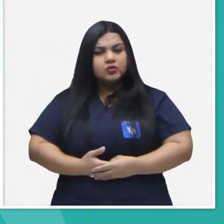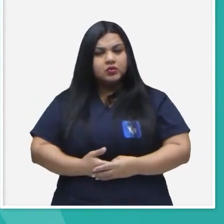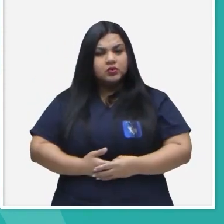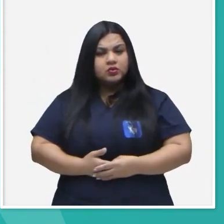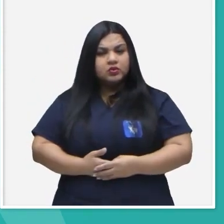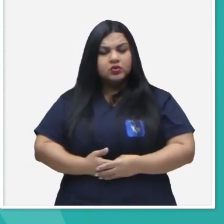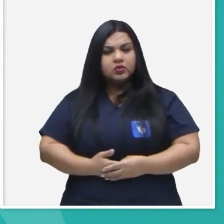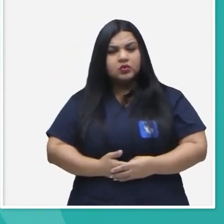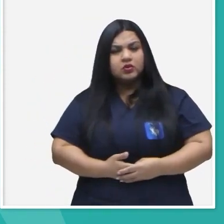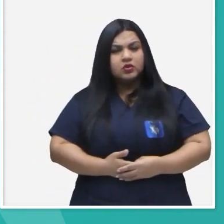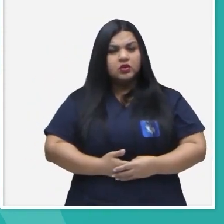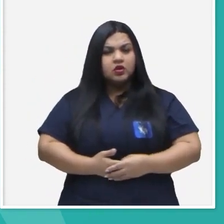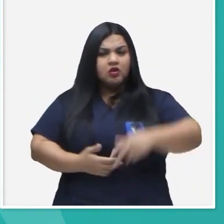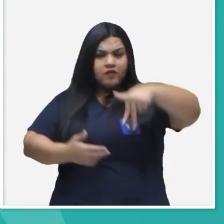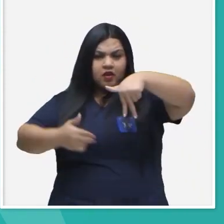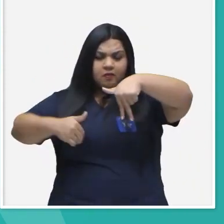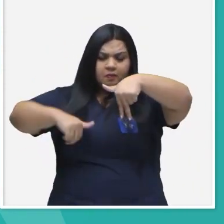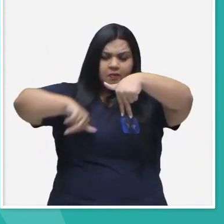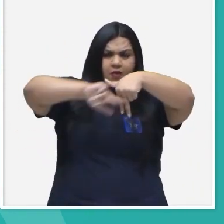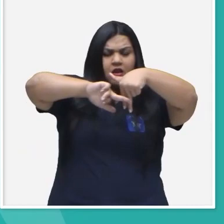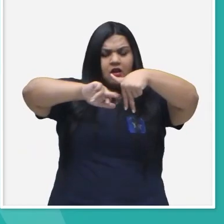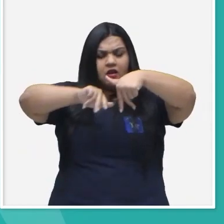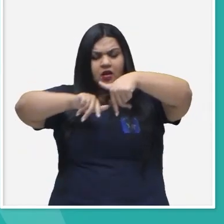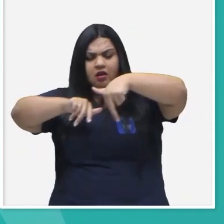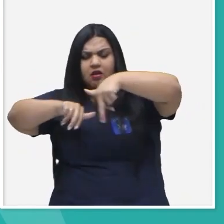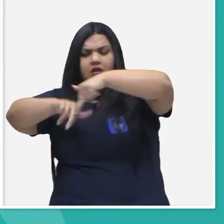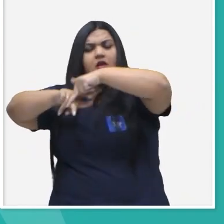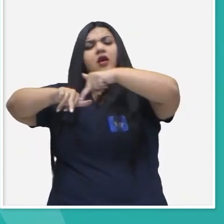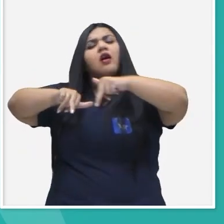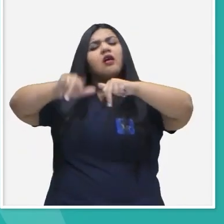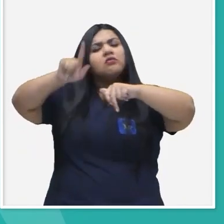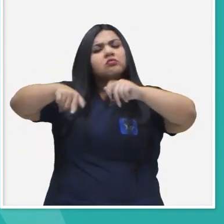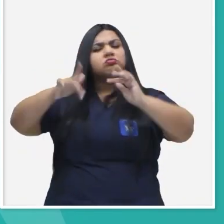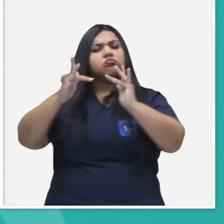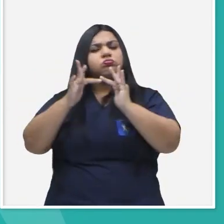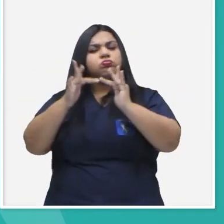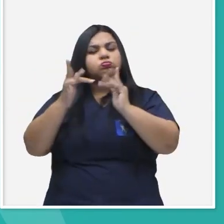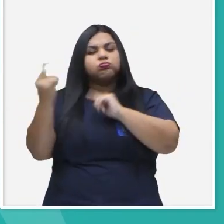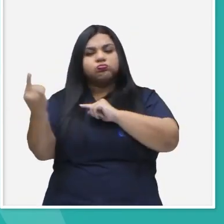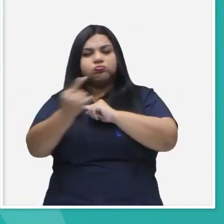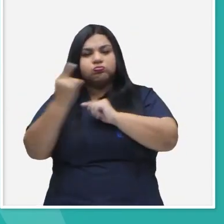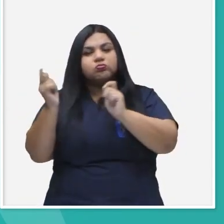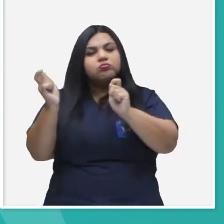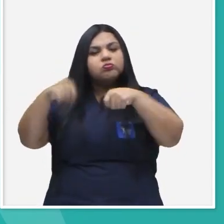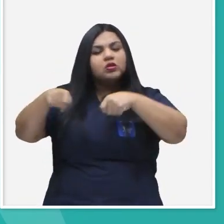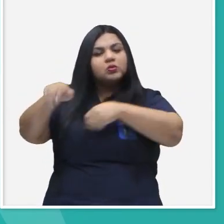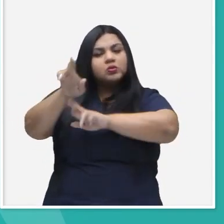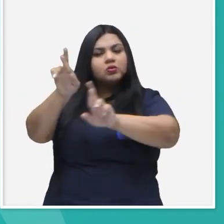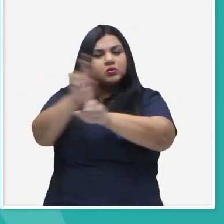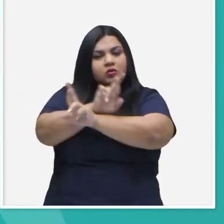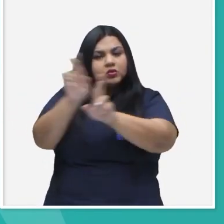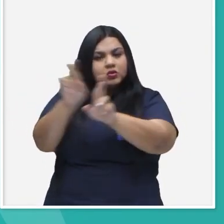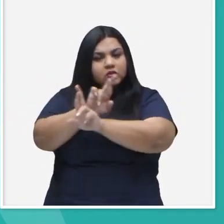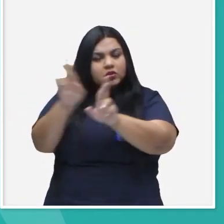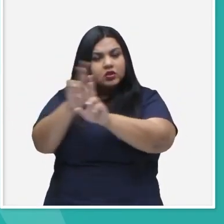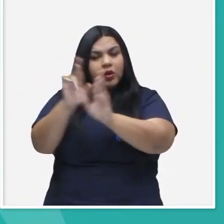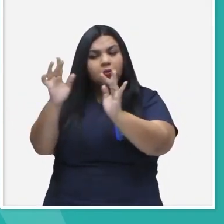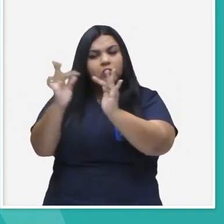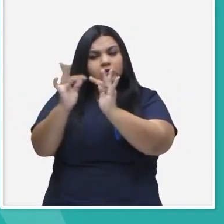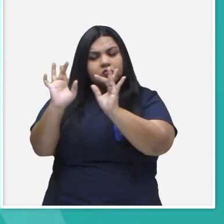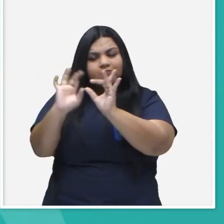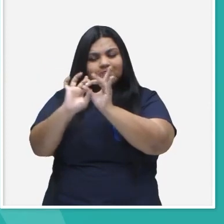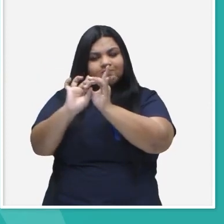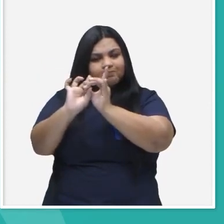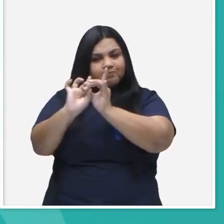Muito bem, então o Taekwondo também é um esporte individual que possui a interação, ou seja, a conexão